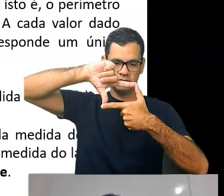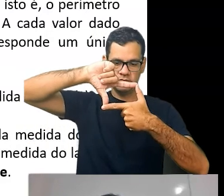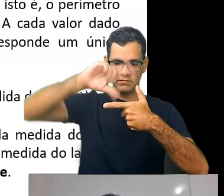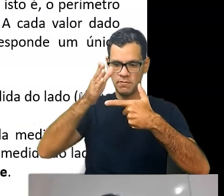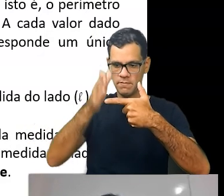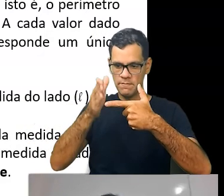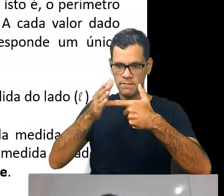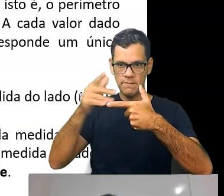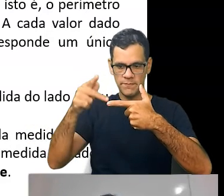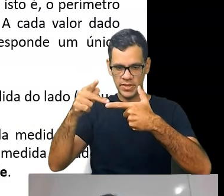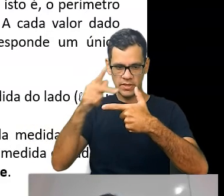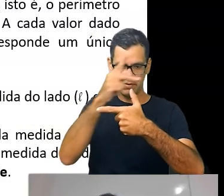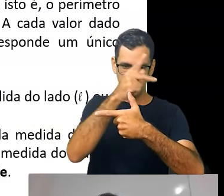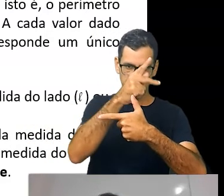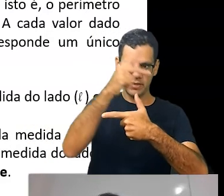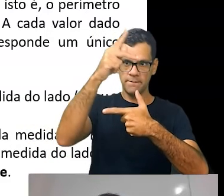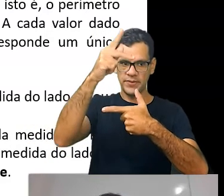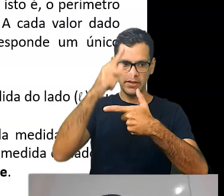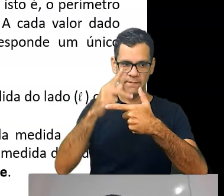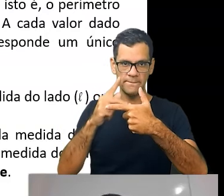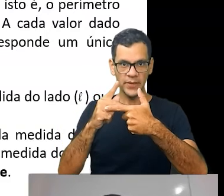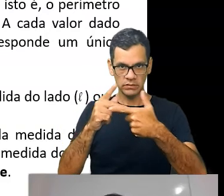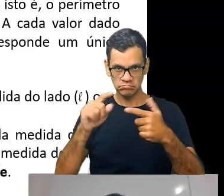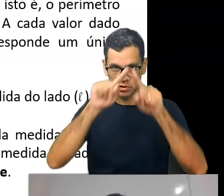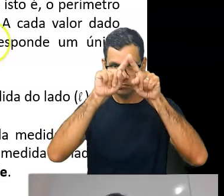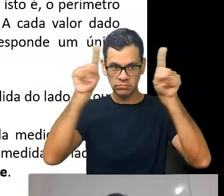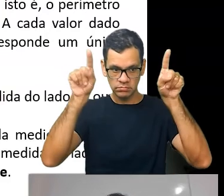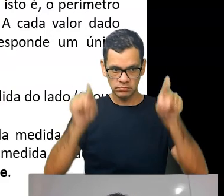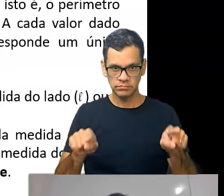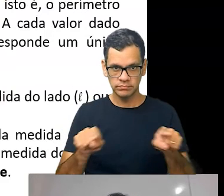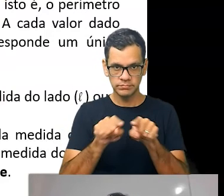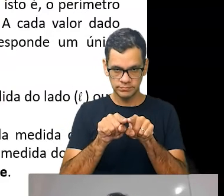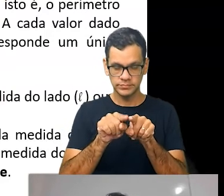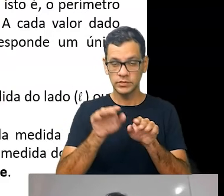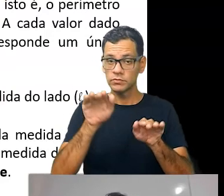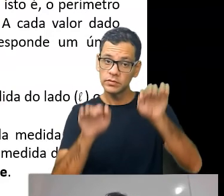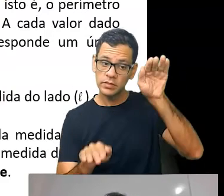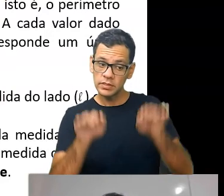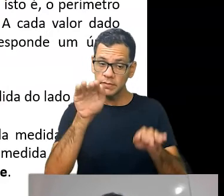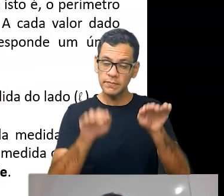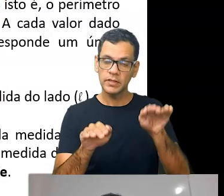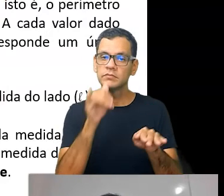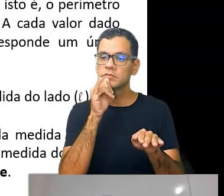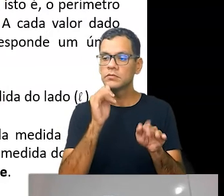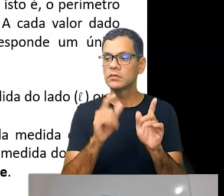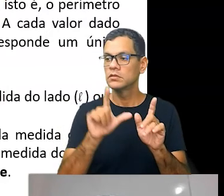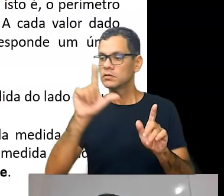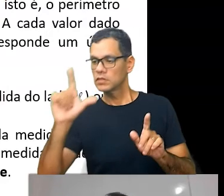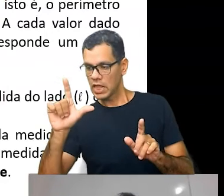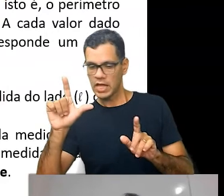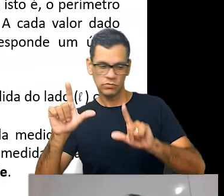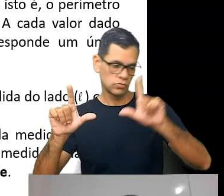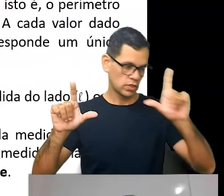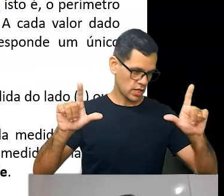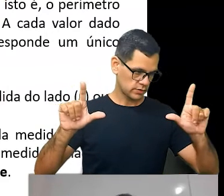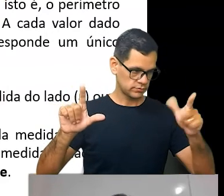a chamada variável independente. Tá? Então, para você saber quanto que mede o perímetro, depende de